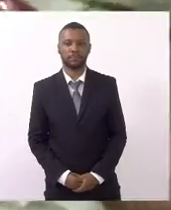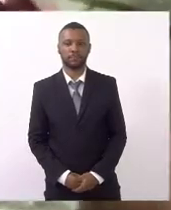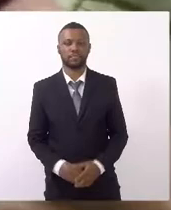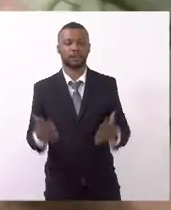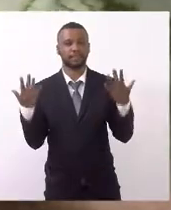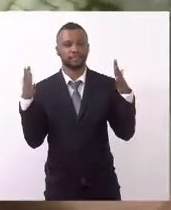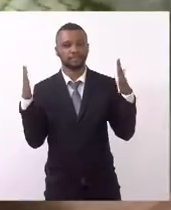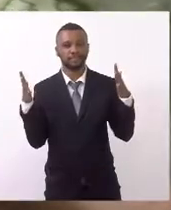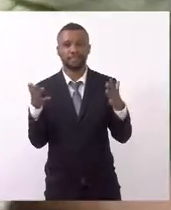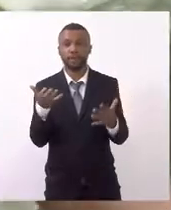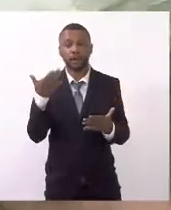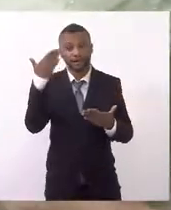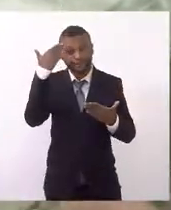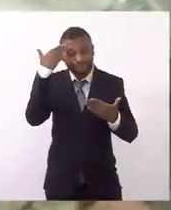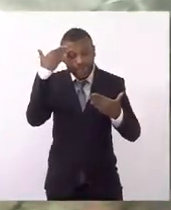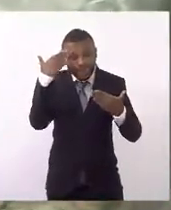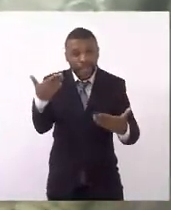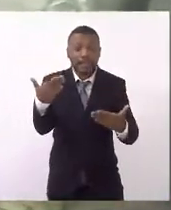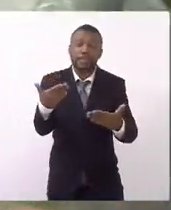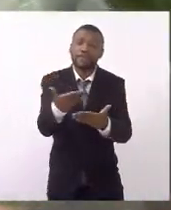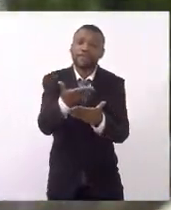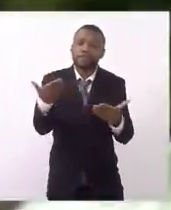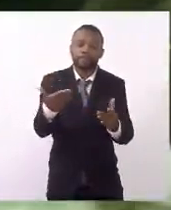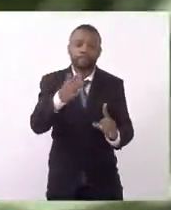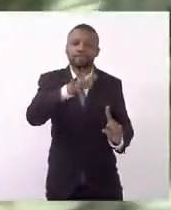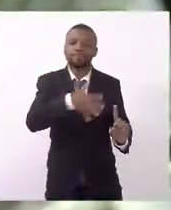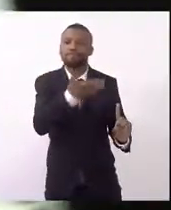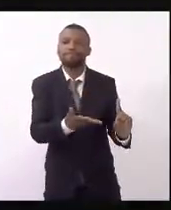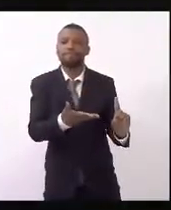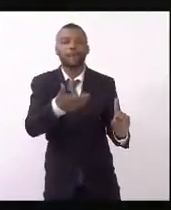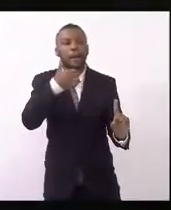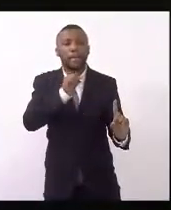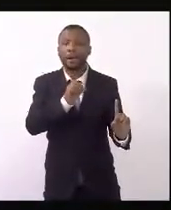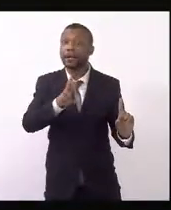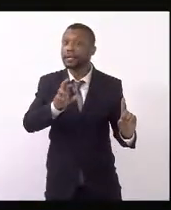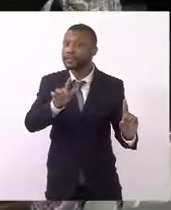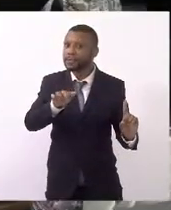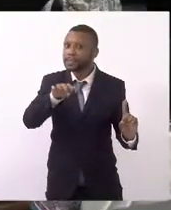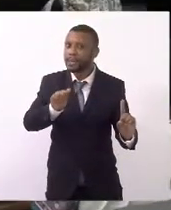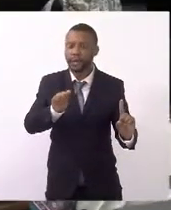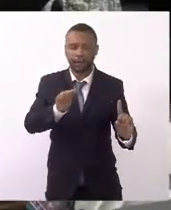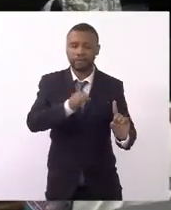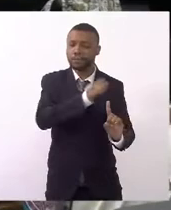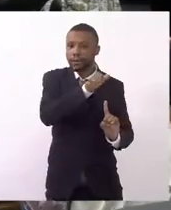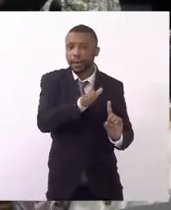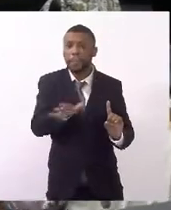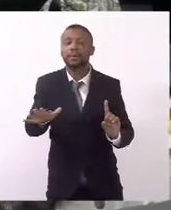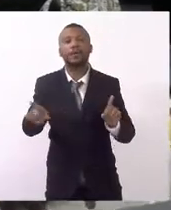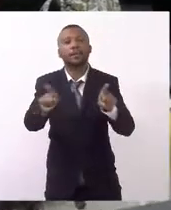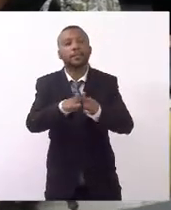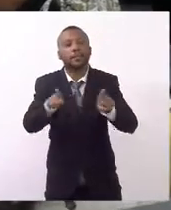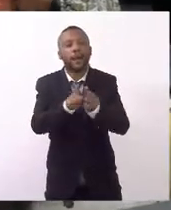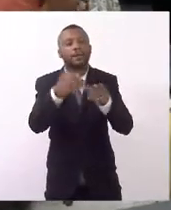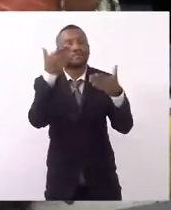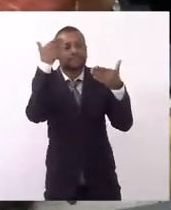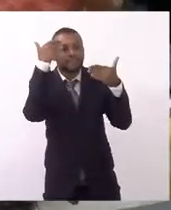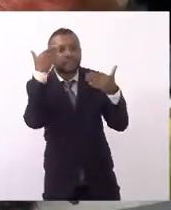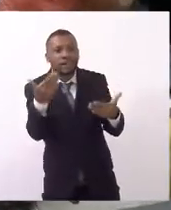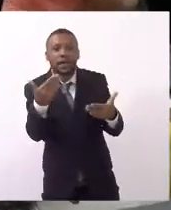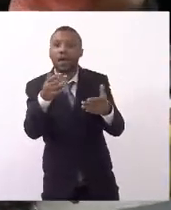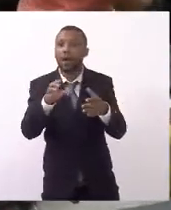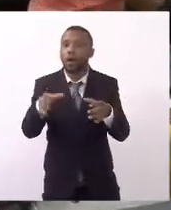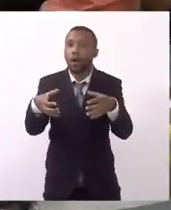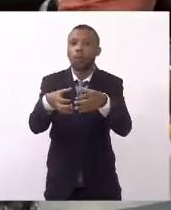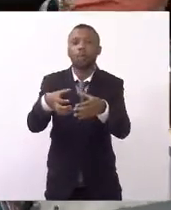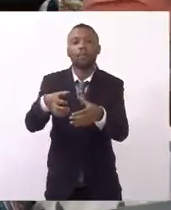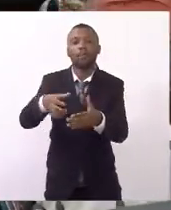quero agradecer a mãe Regina Lúcia de Iemanjá também agradecer a o